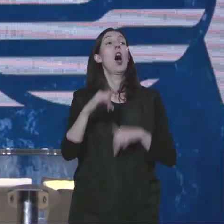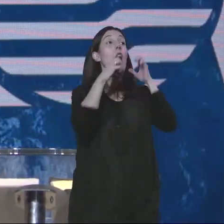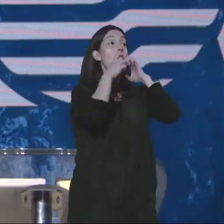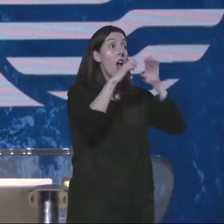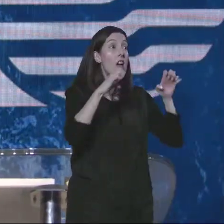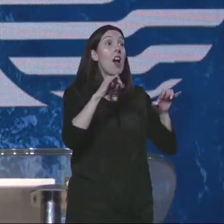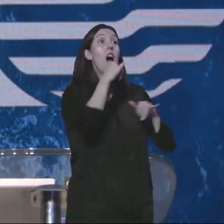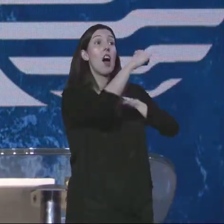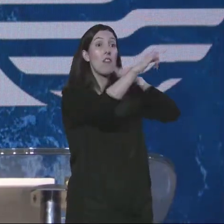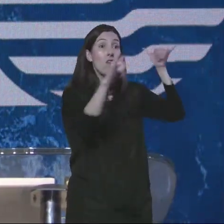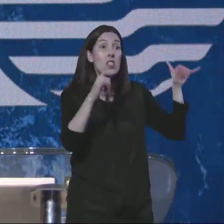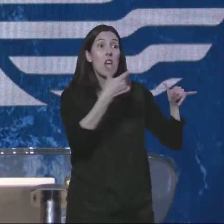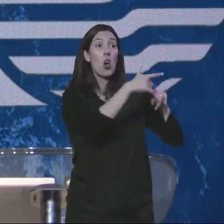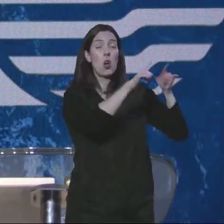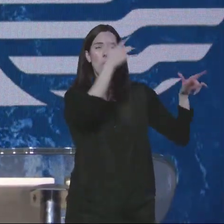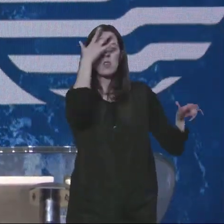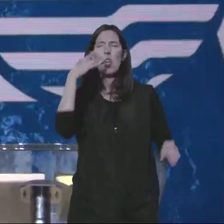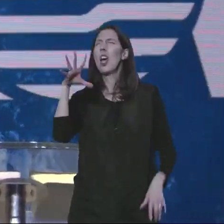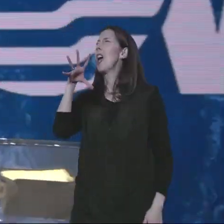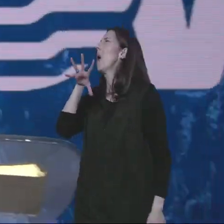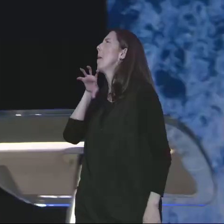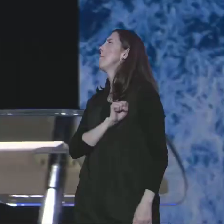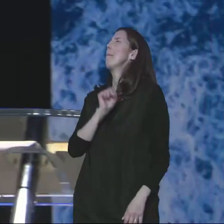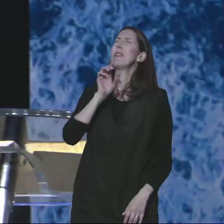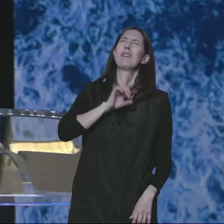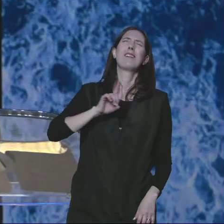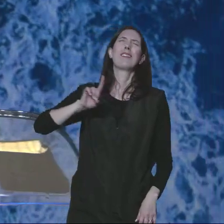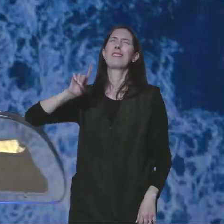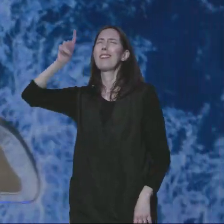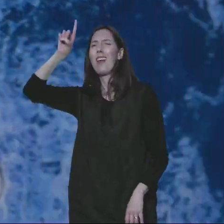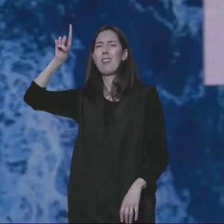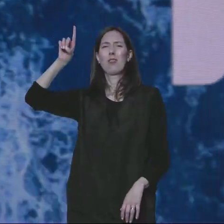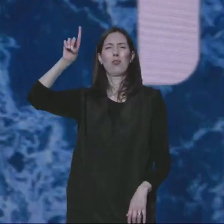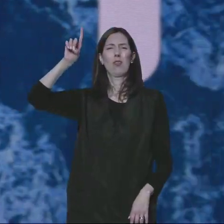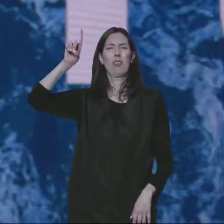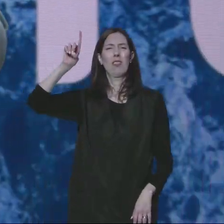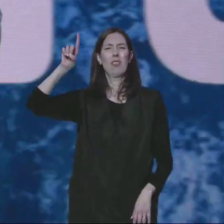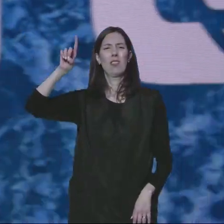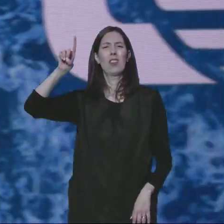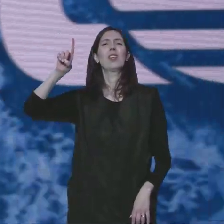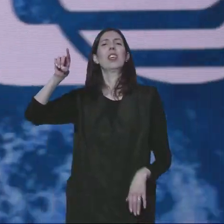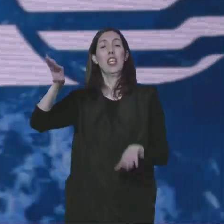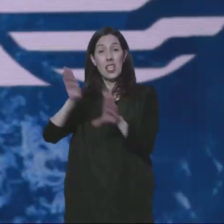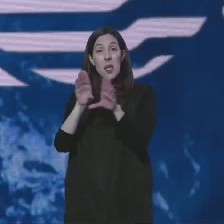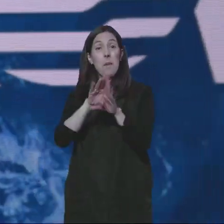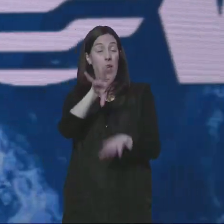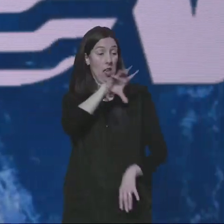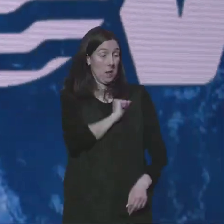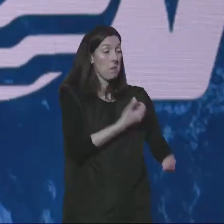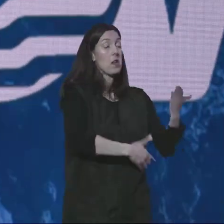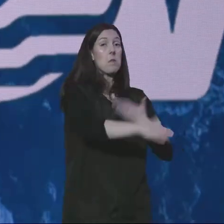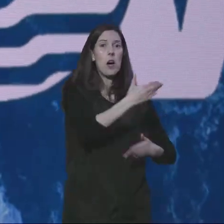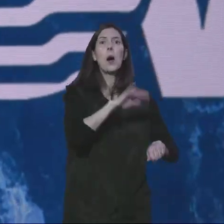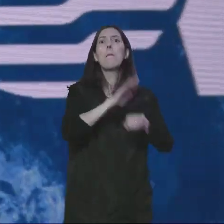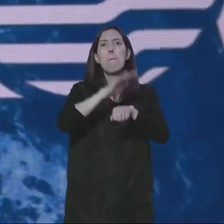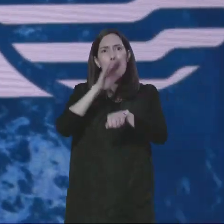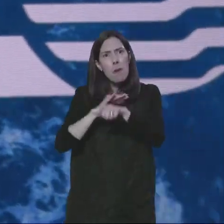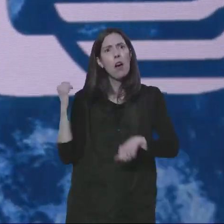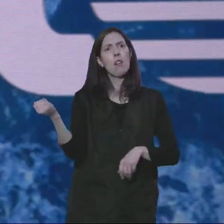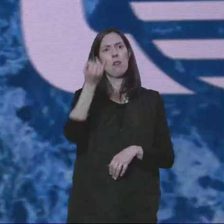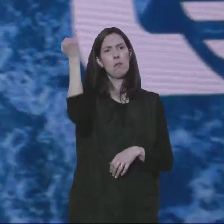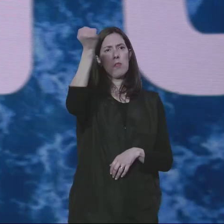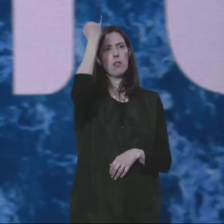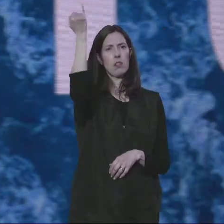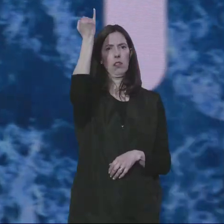para Jesus, eu amei a Deus com todo o meu coração e o meu próximo como a mim mesmo. Isso importa, o resto